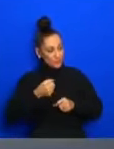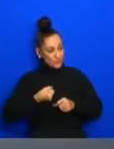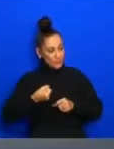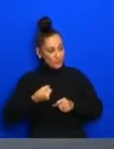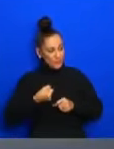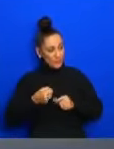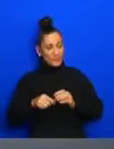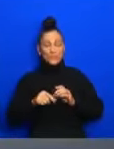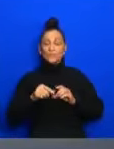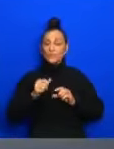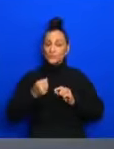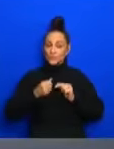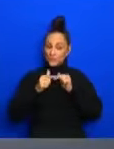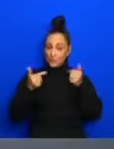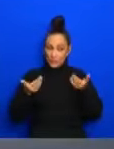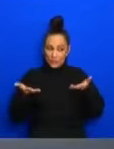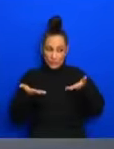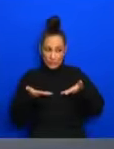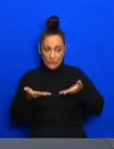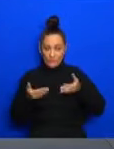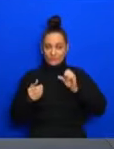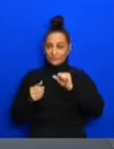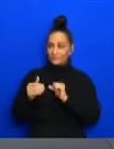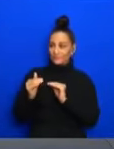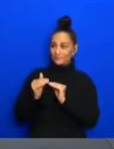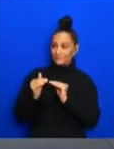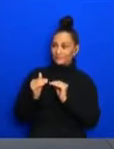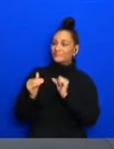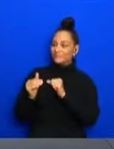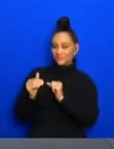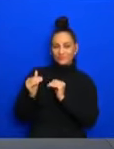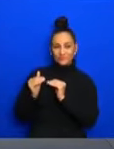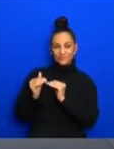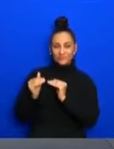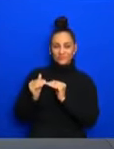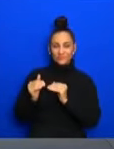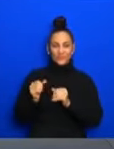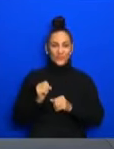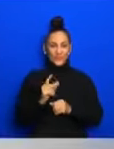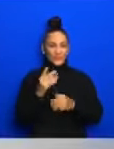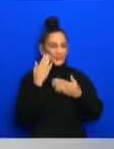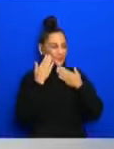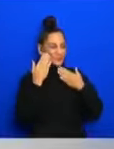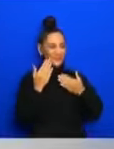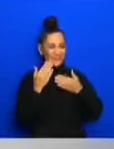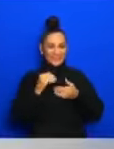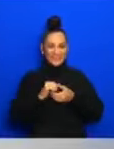números sorteados e os trevos sorteados agora? Sim, confirmo. Sim, confirma. Ok, obrigada.